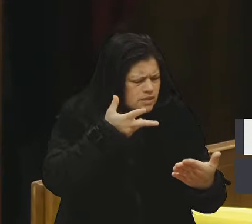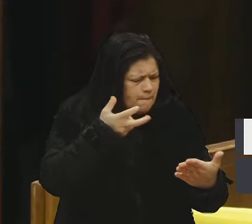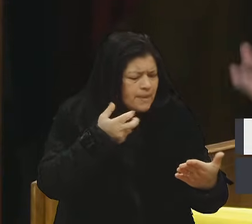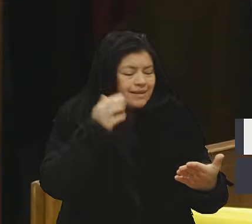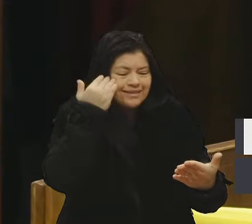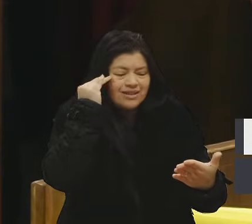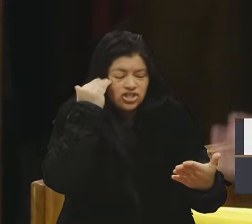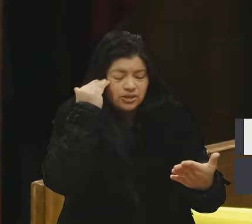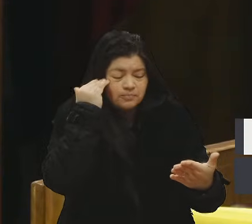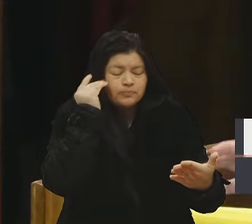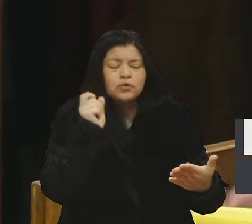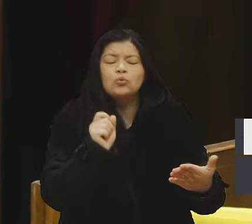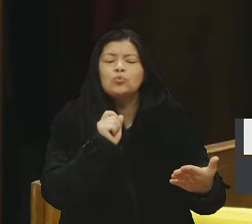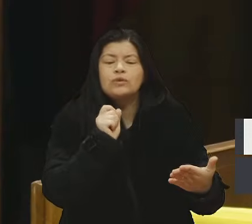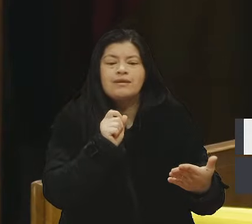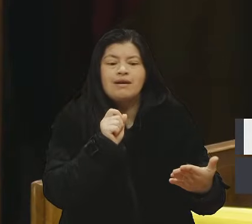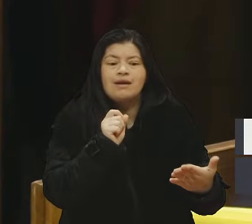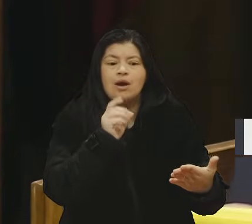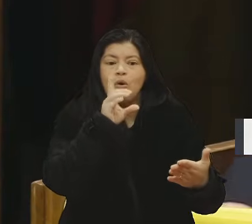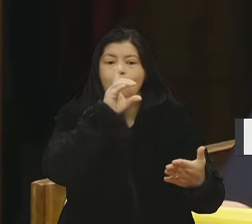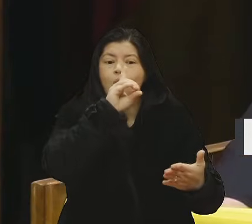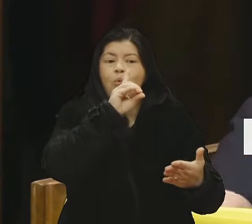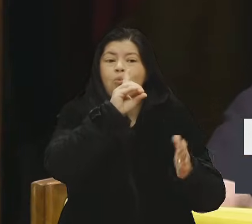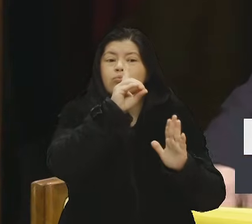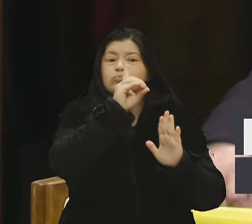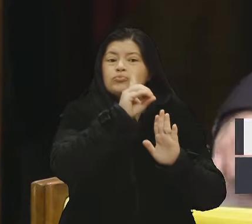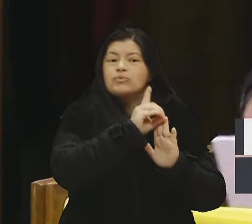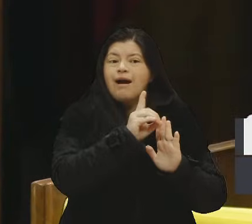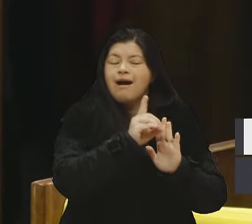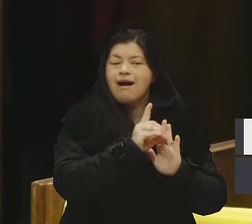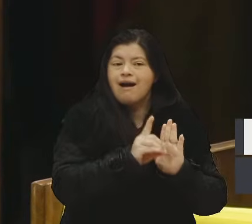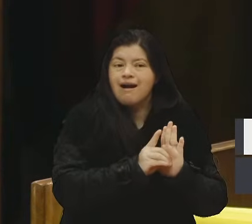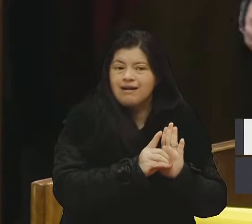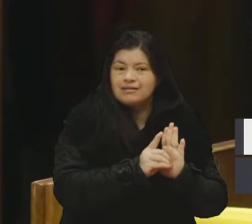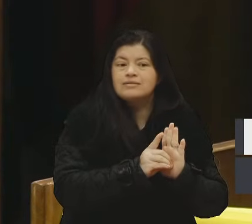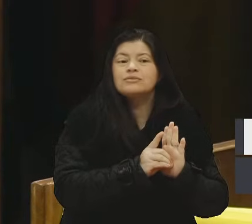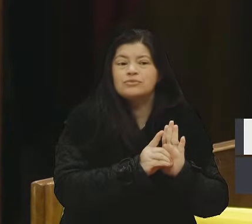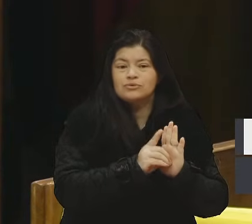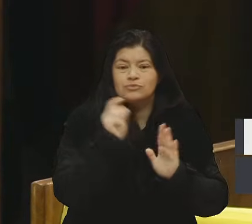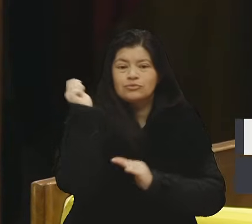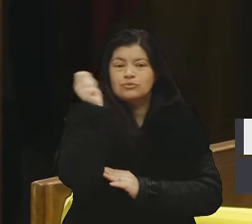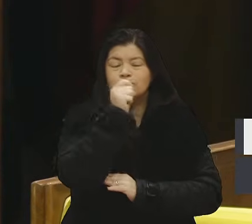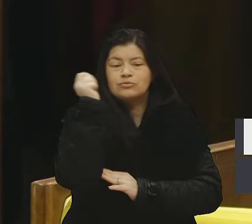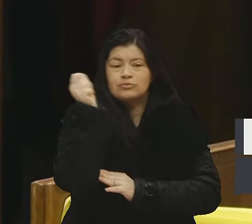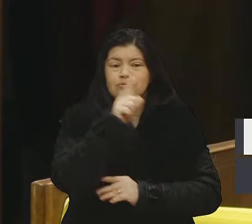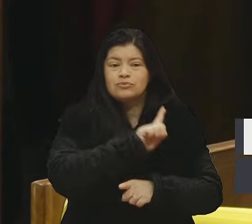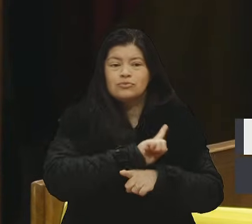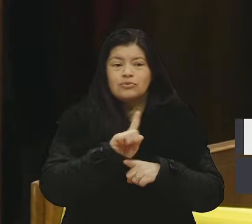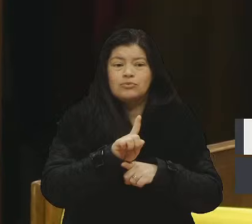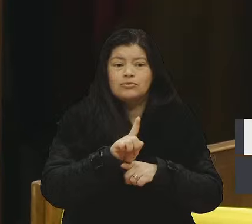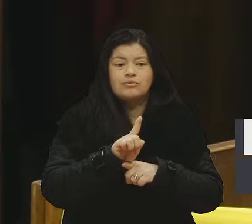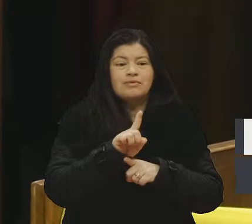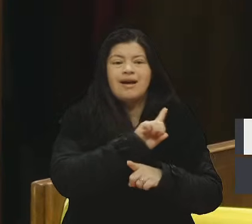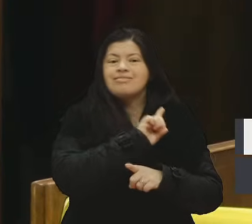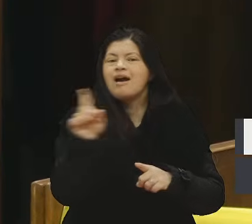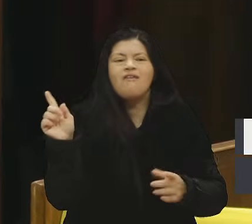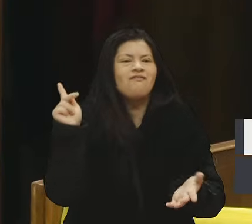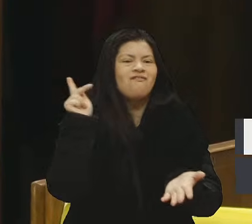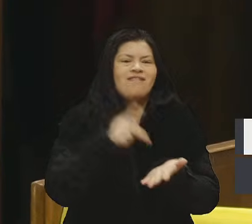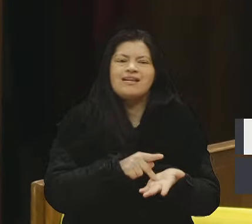entendi. Os dados oficiais que o governo do Rio Grande do Sul apresenta e que estão aqui não são